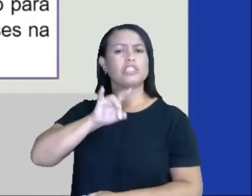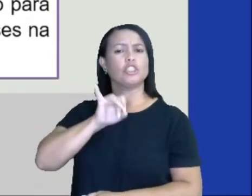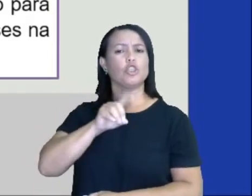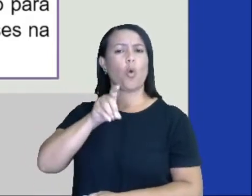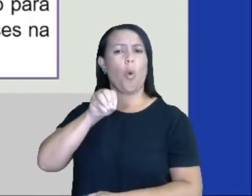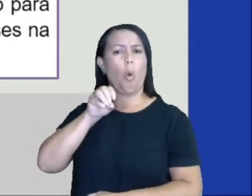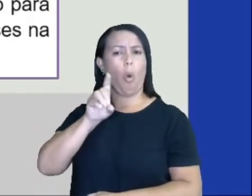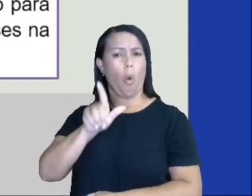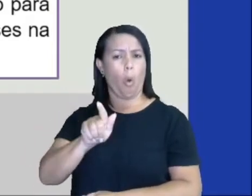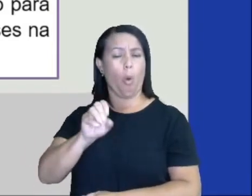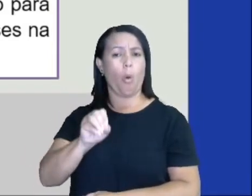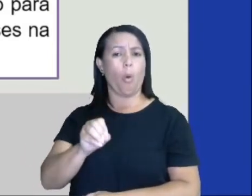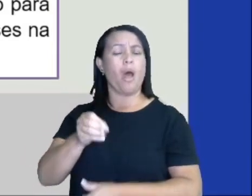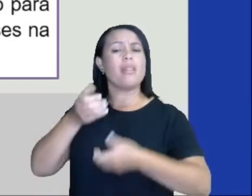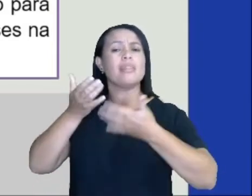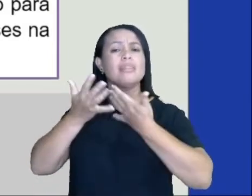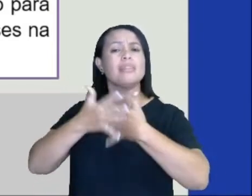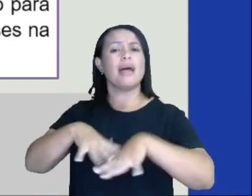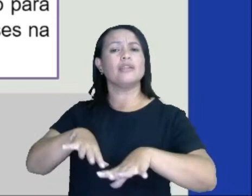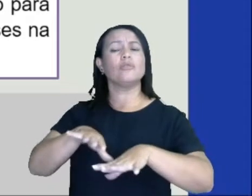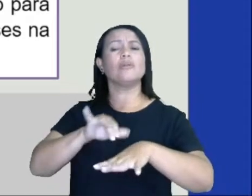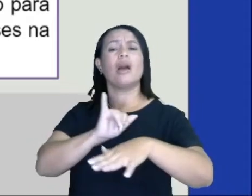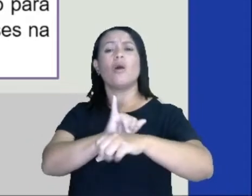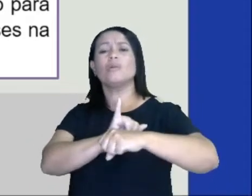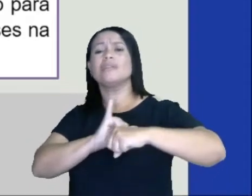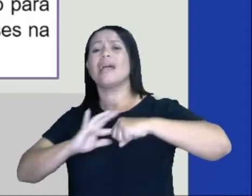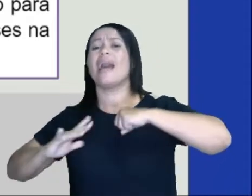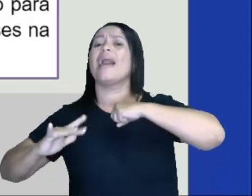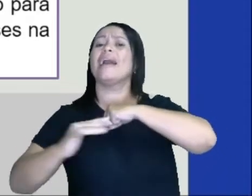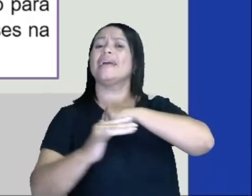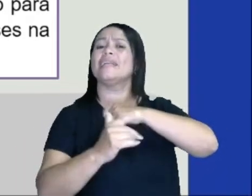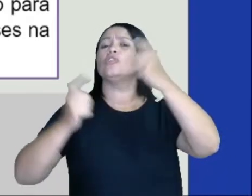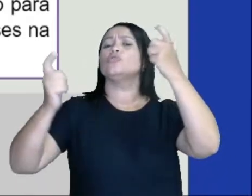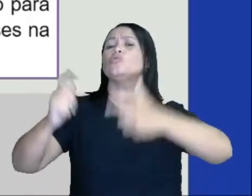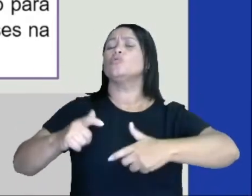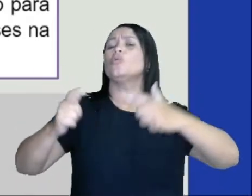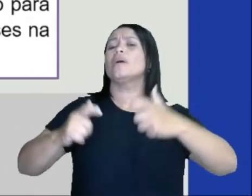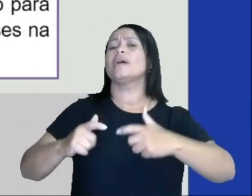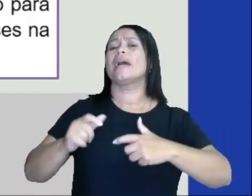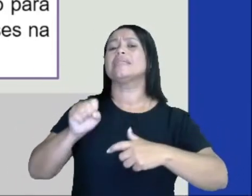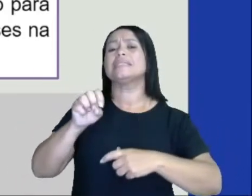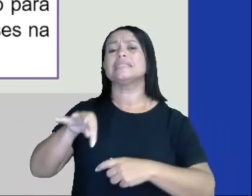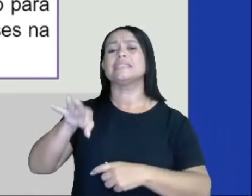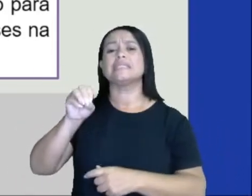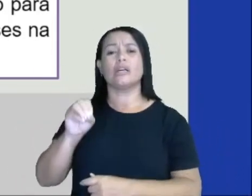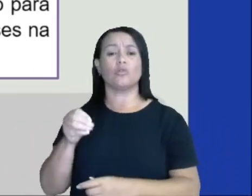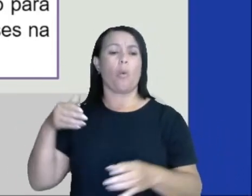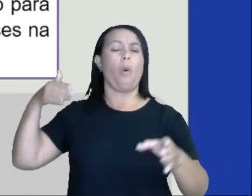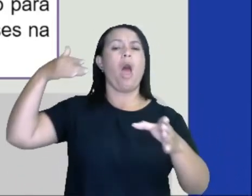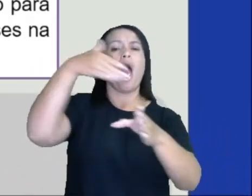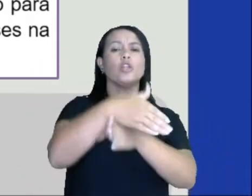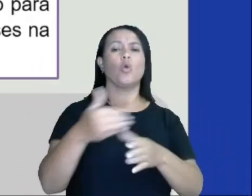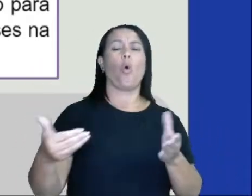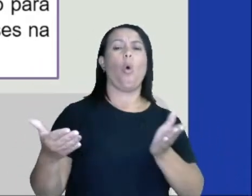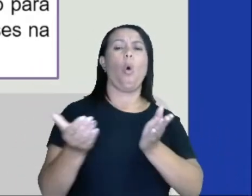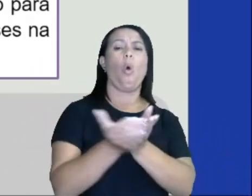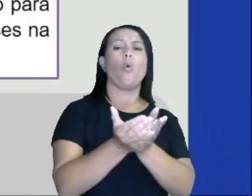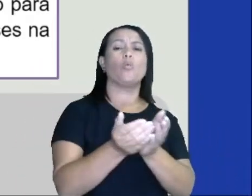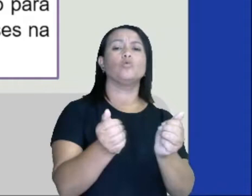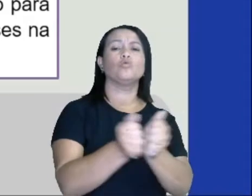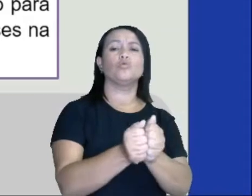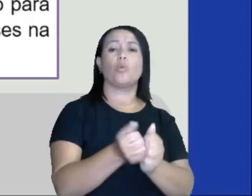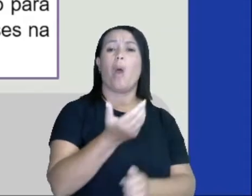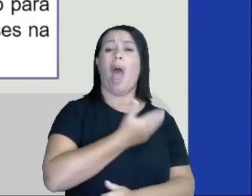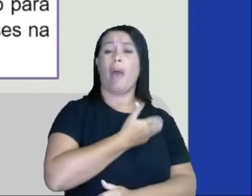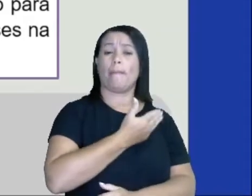Santo Antão do Cabo Verde, invadiu essa região com sua família.